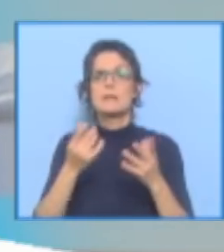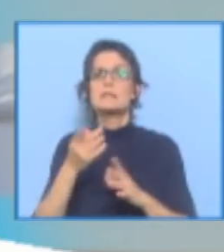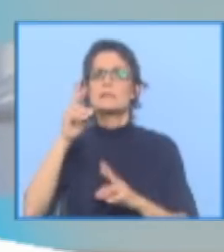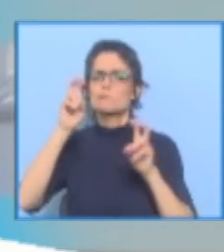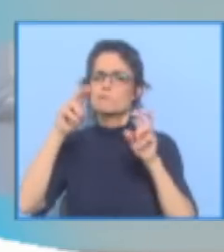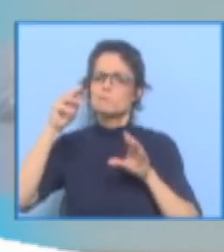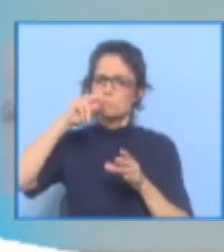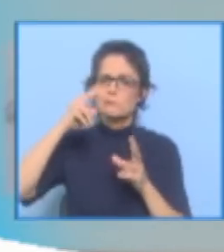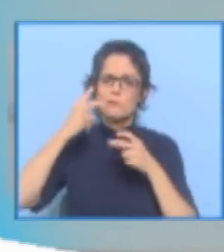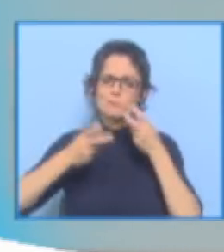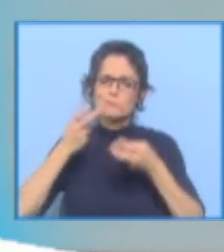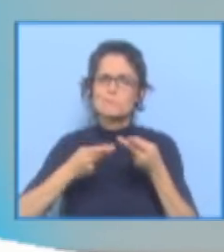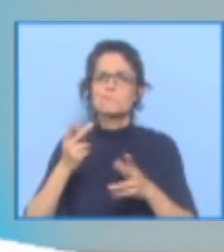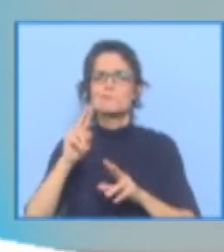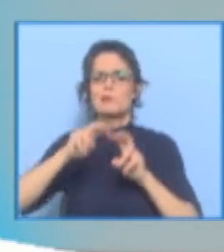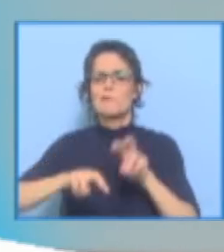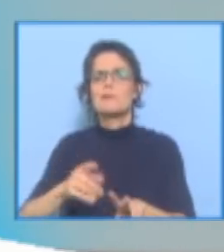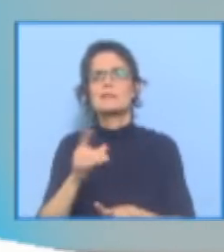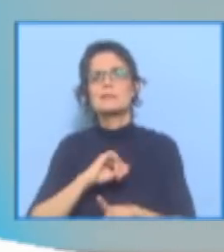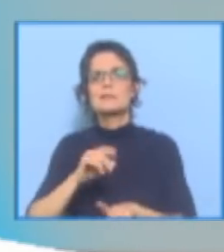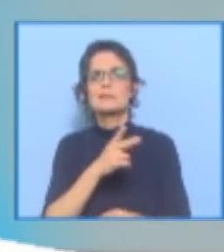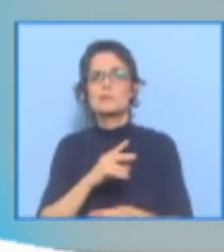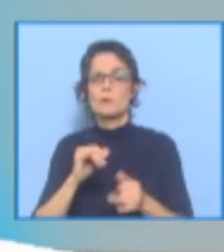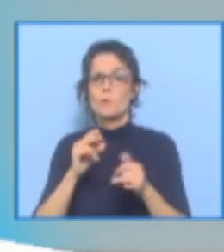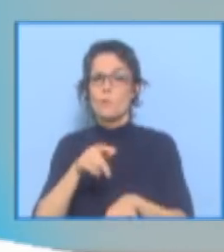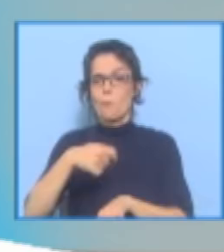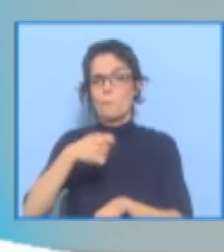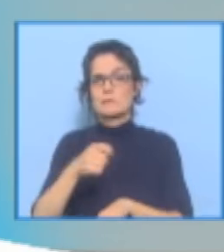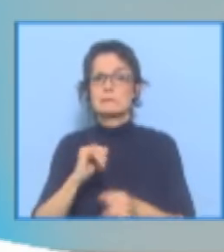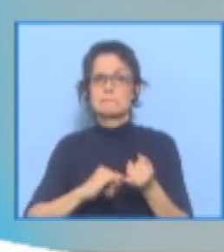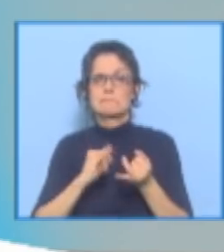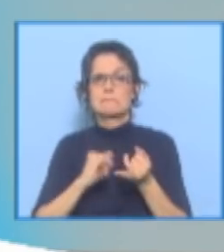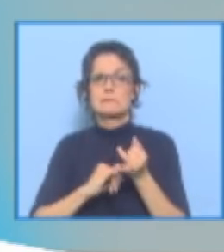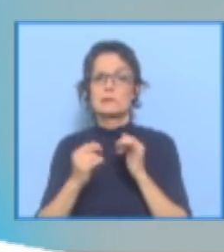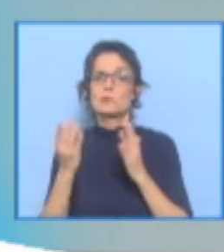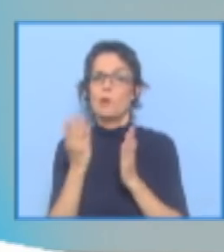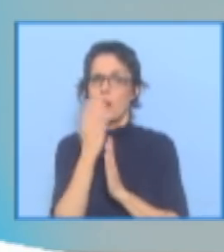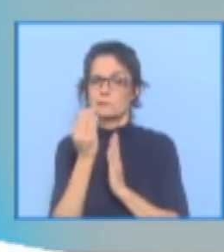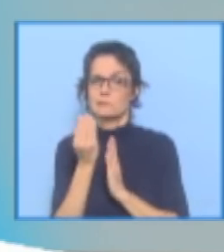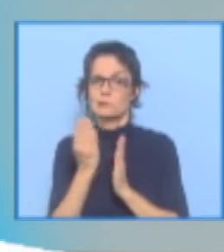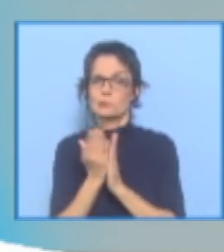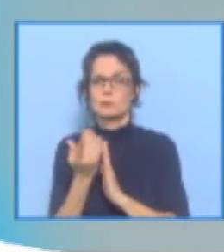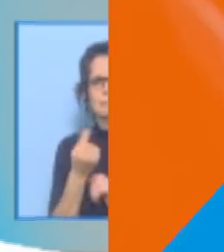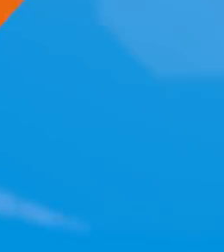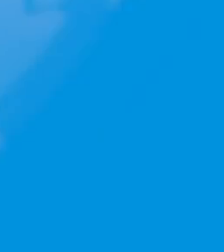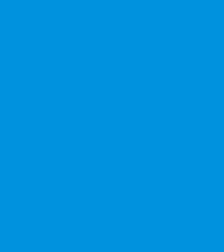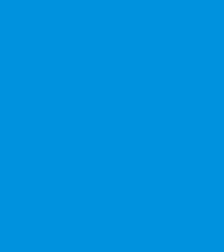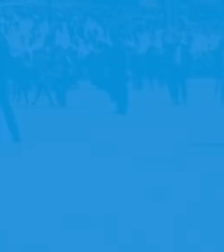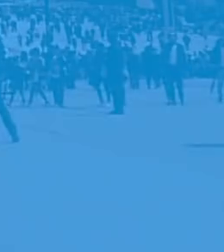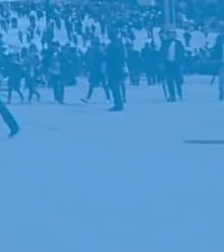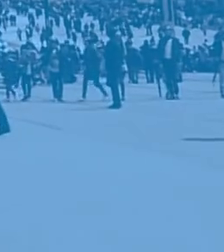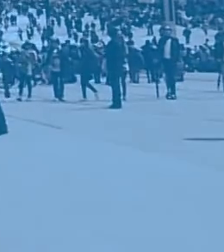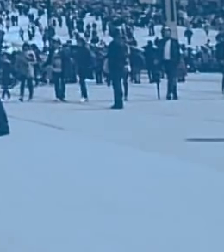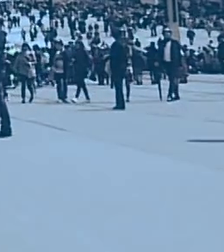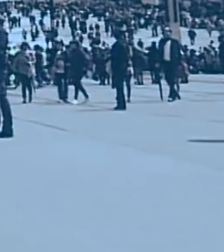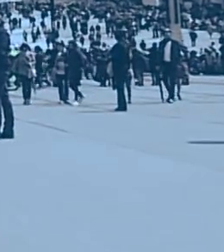Pita, Presidente da Associação de Estudantes da Faculdade de Teologia. Primeiro mostramos notícias que marcam a atualidade.